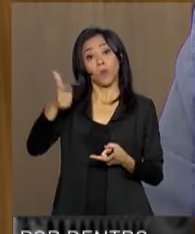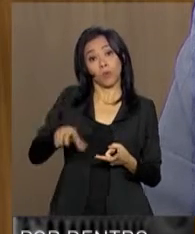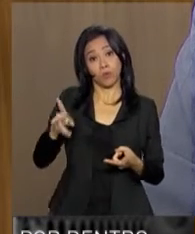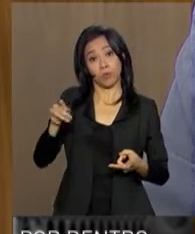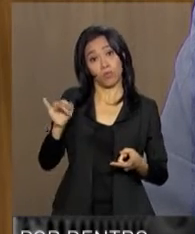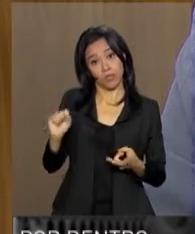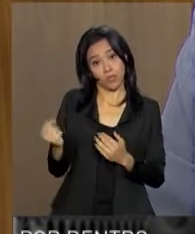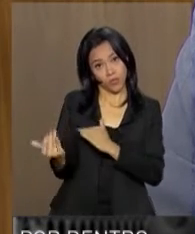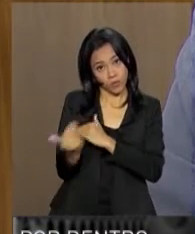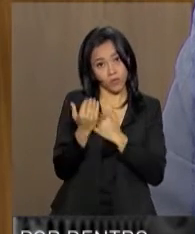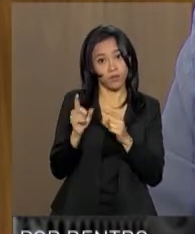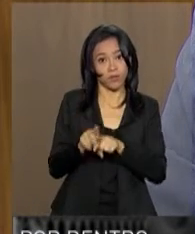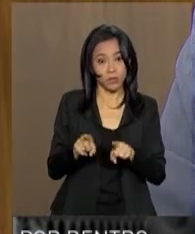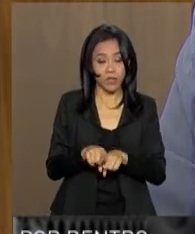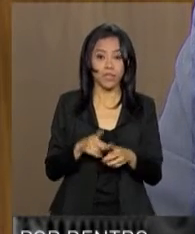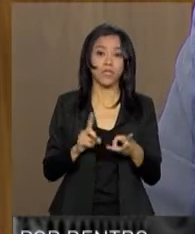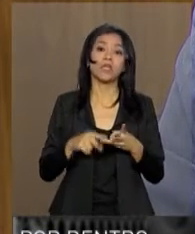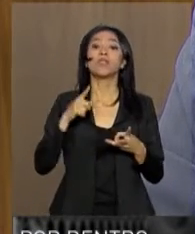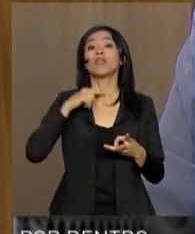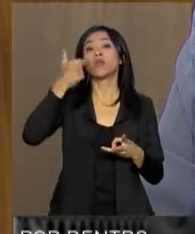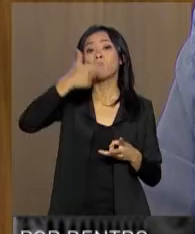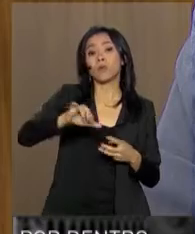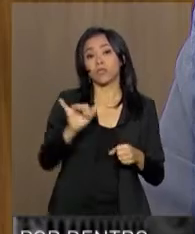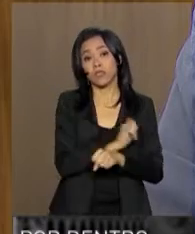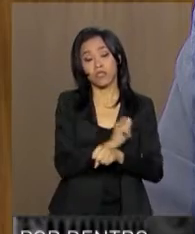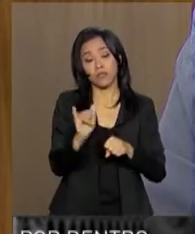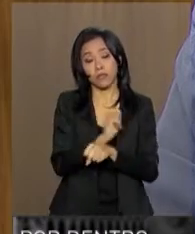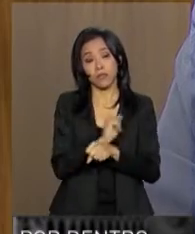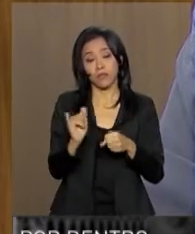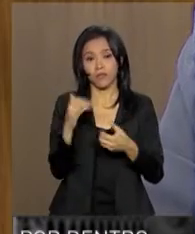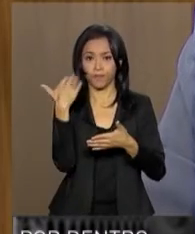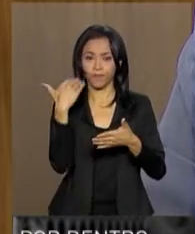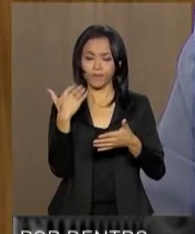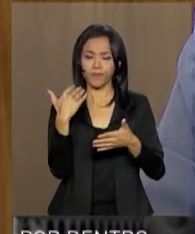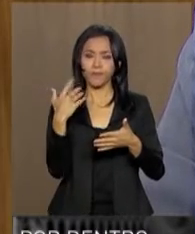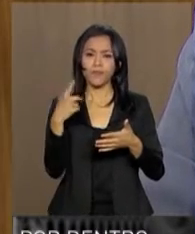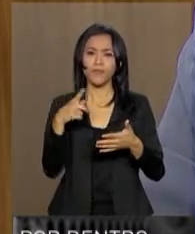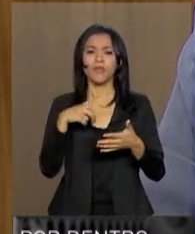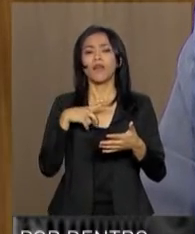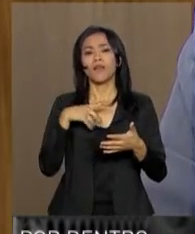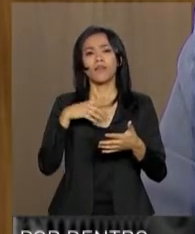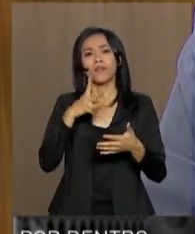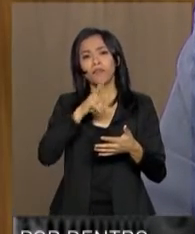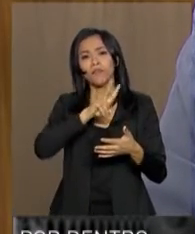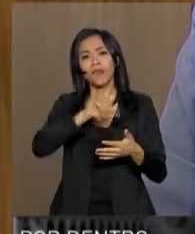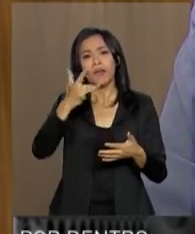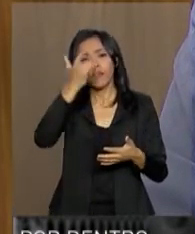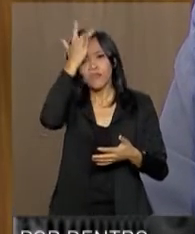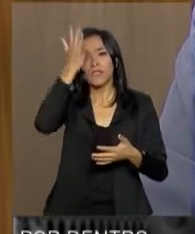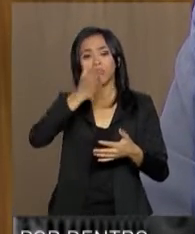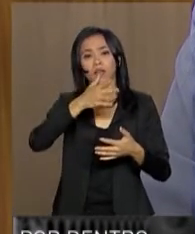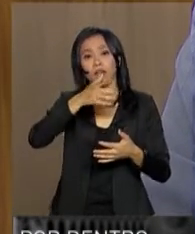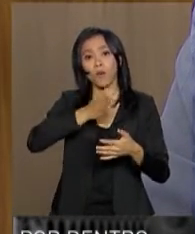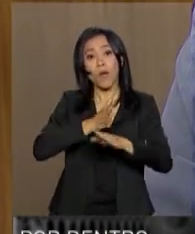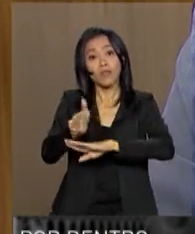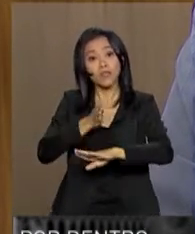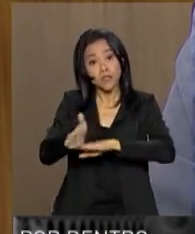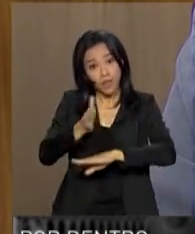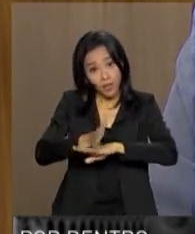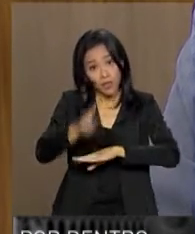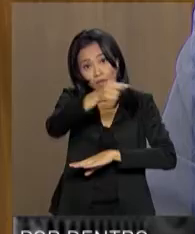um conjunto de medidas muito grande no sentido de facilitar o acesso do cidadão aos serviços públicos oferecidos pelo governo através da